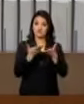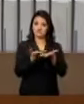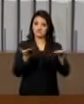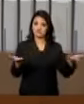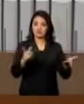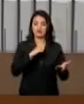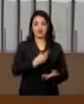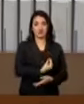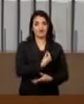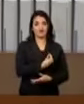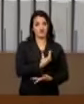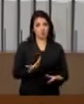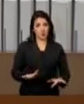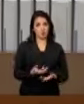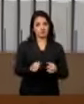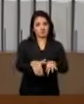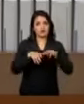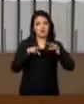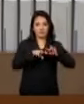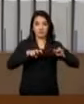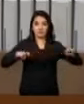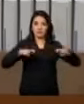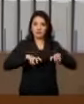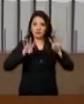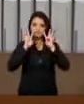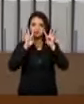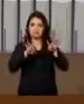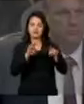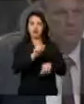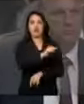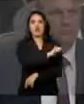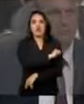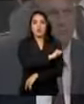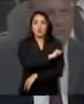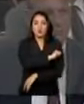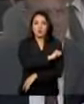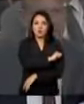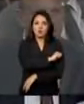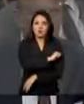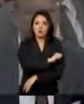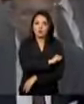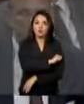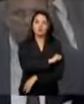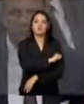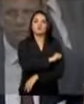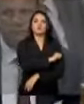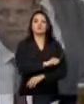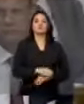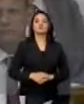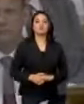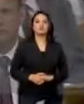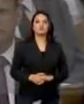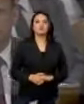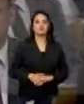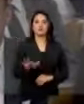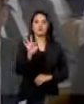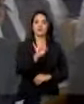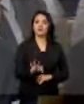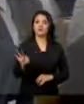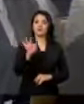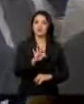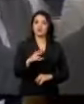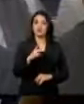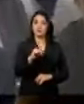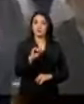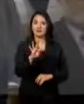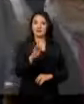estão presentes neste plenário alunos das seguintes instituições de ensino: Faculdade